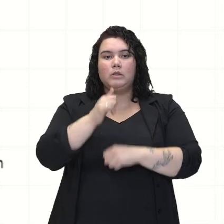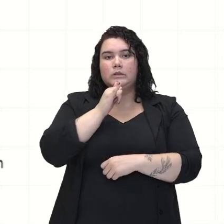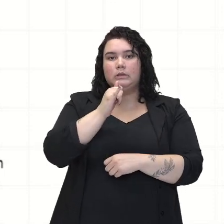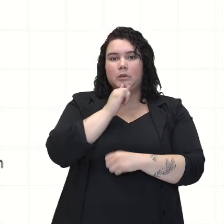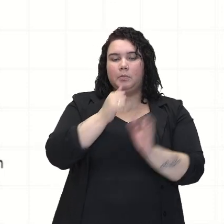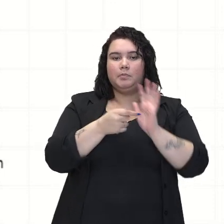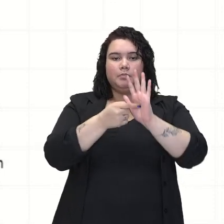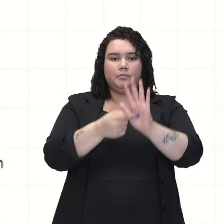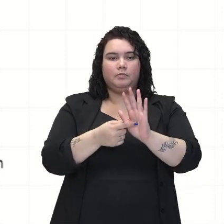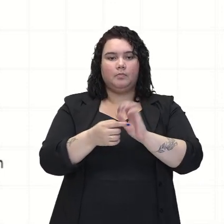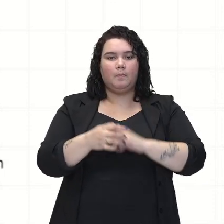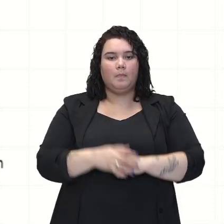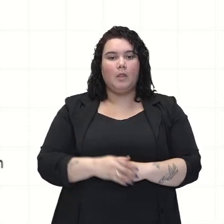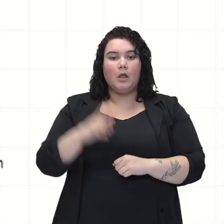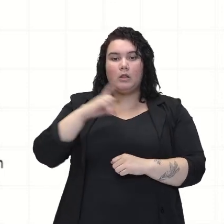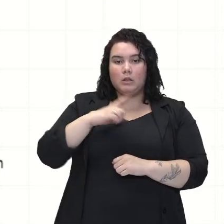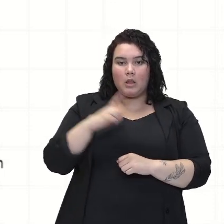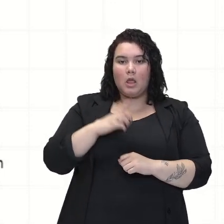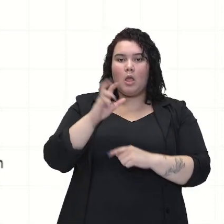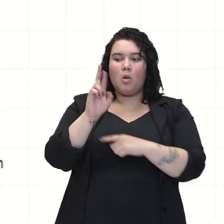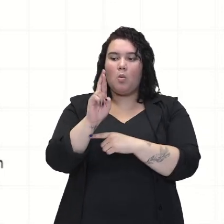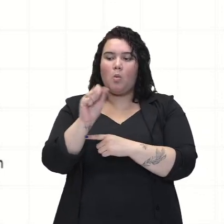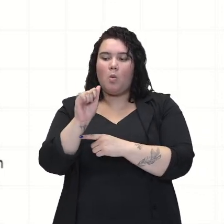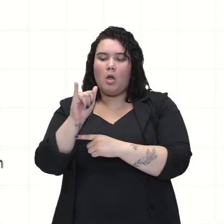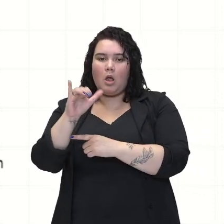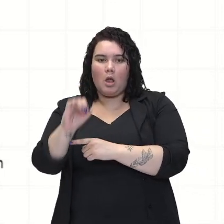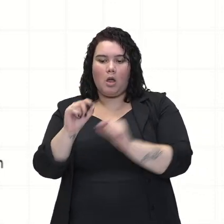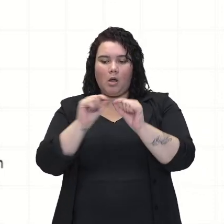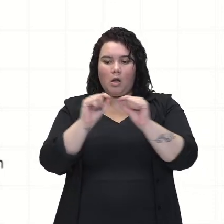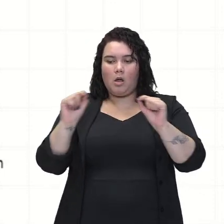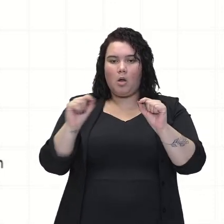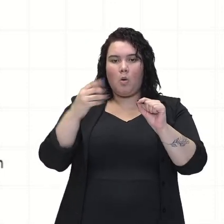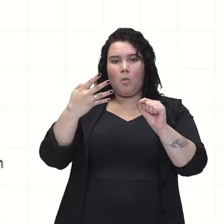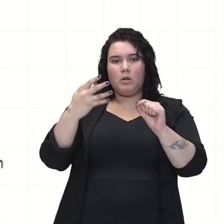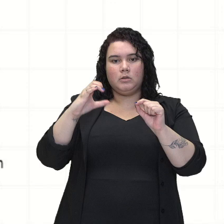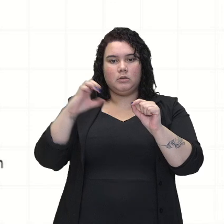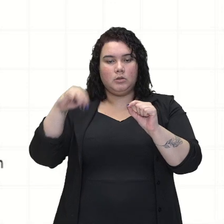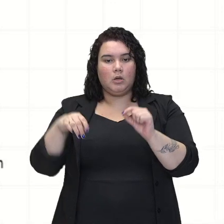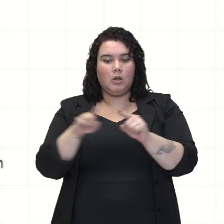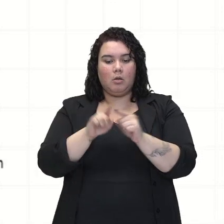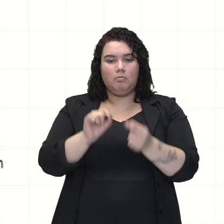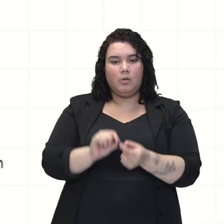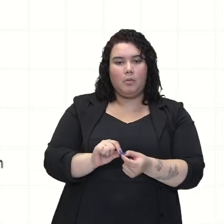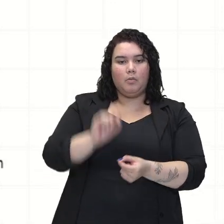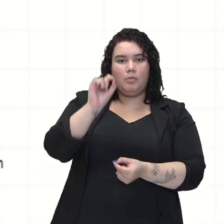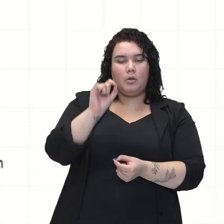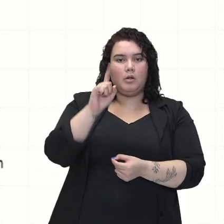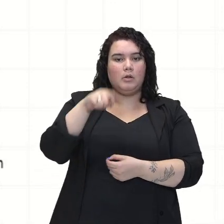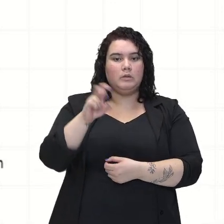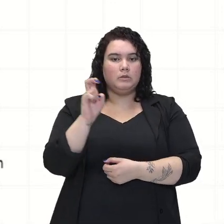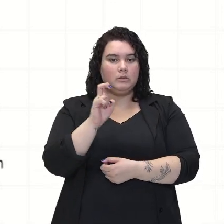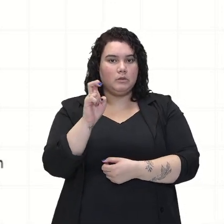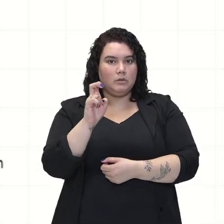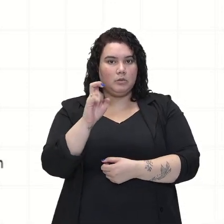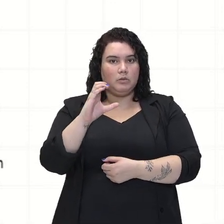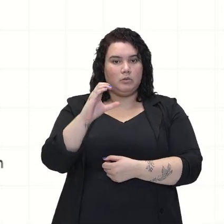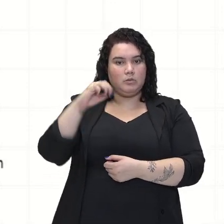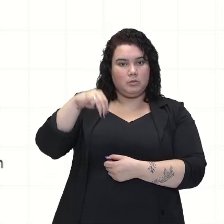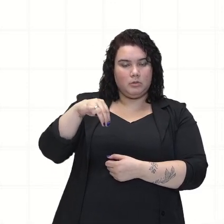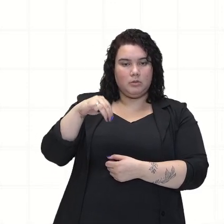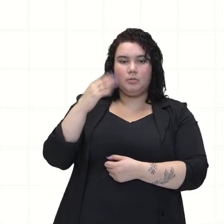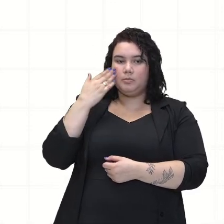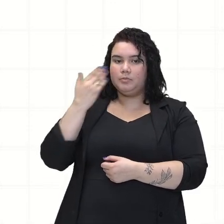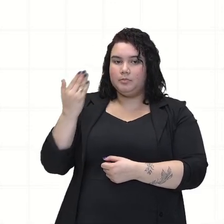exemplo. Temos o raio, que é igual a 4 centímetros, e tem a altura, que é igual a